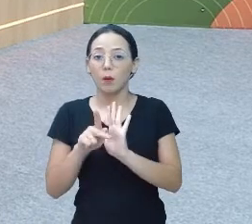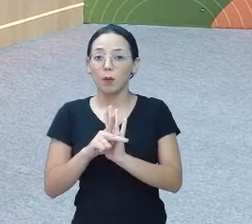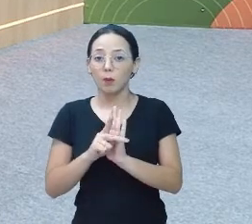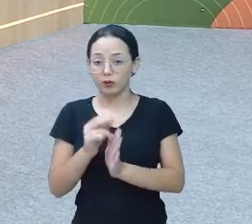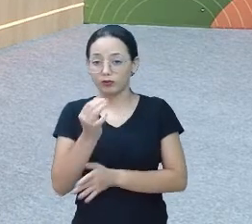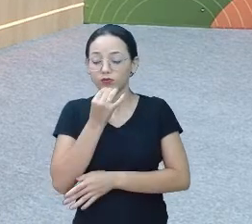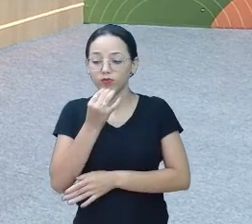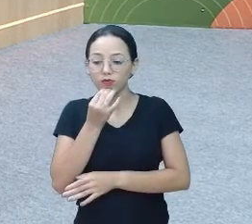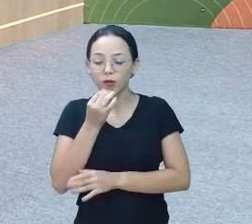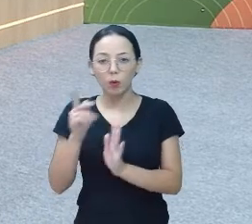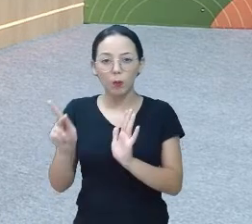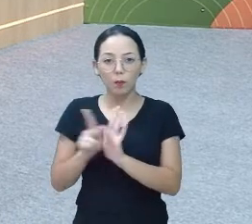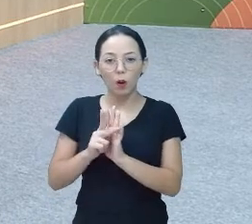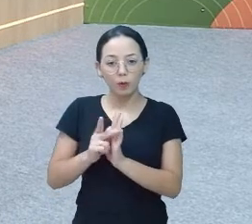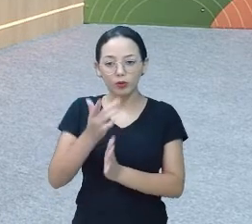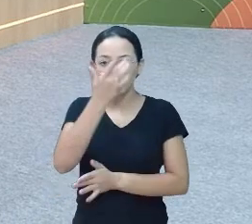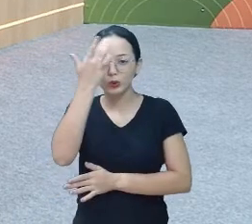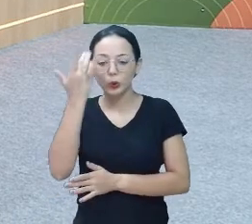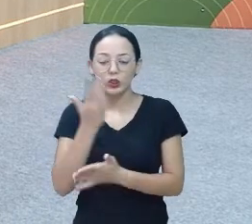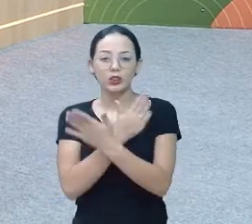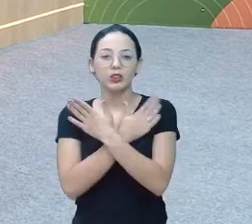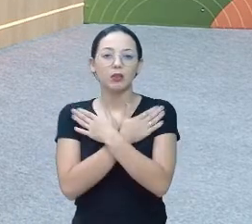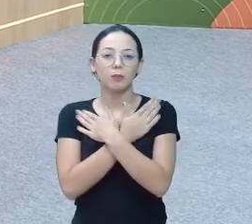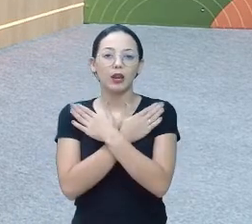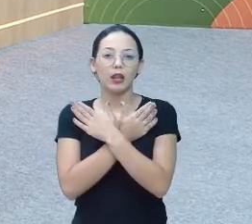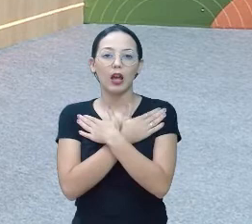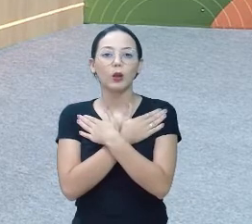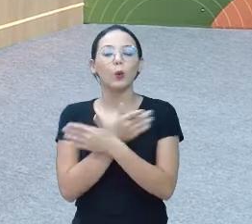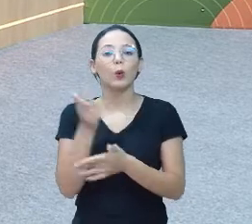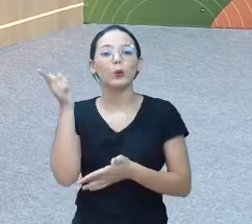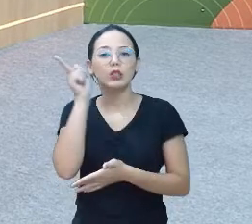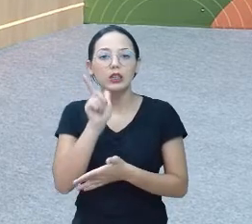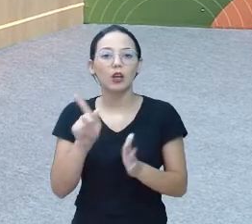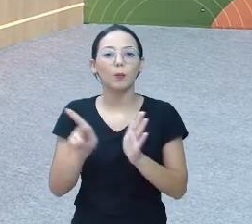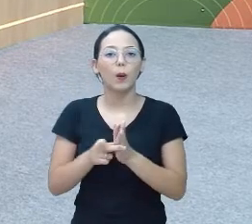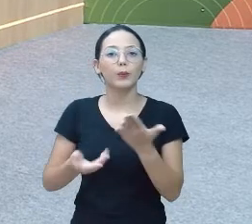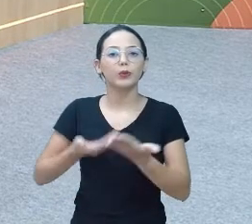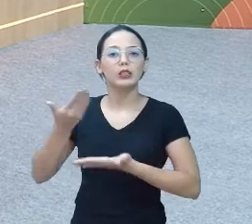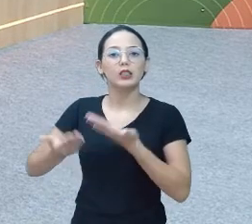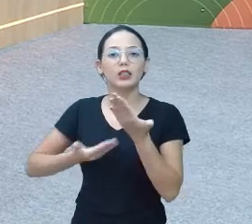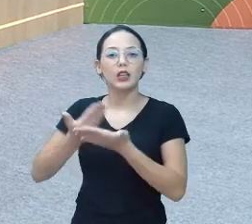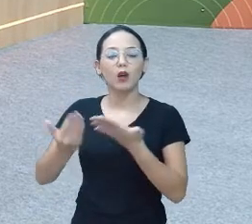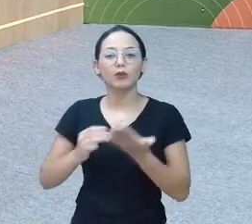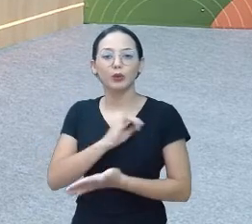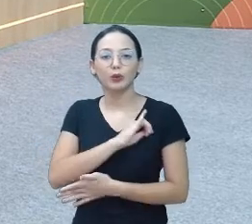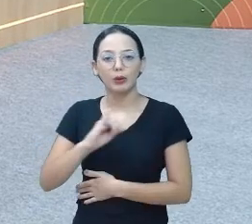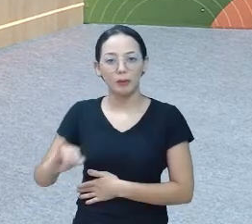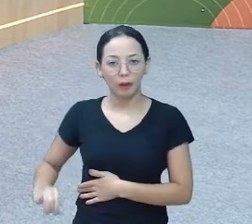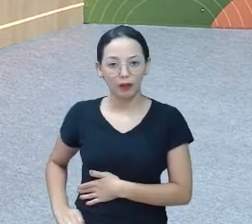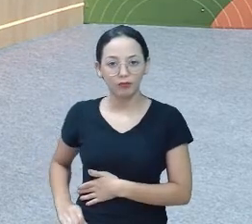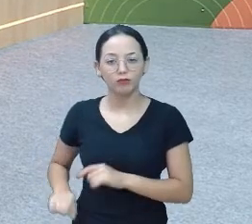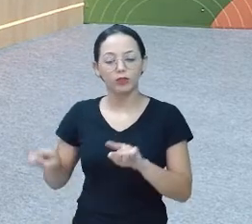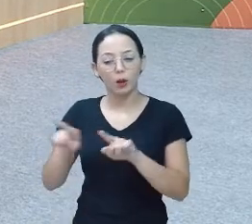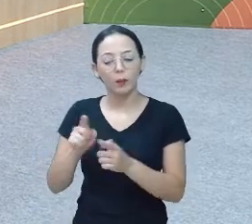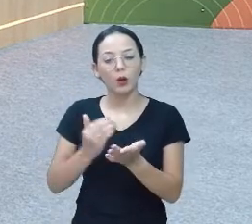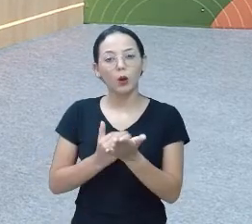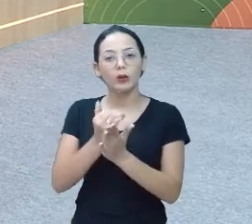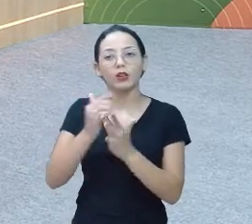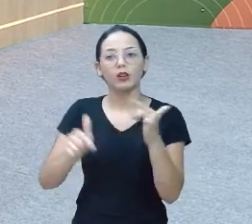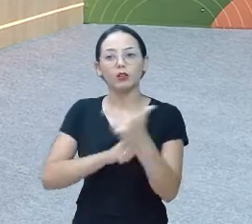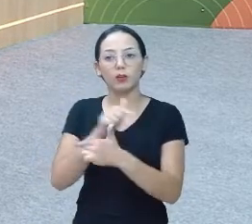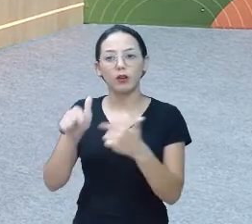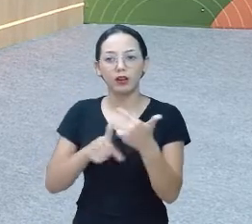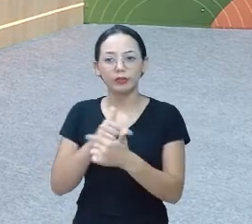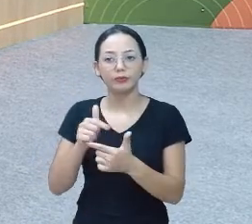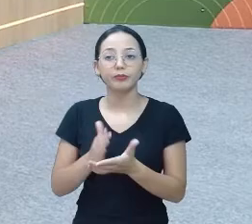cidadãos romanos que estavam desempregados eram admitidos como servos, né, do império, certo? E passariam a trabalhar para o